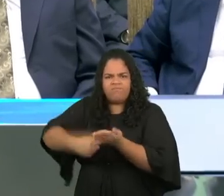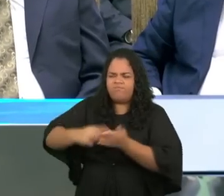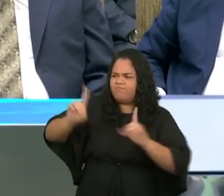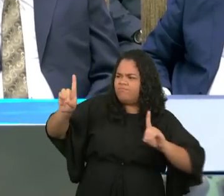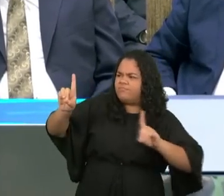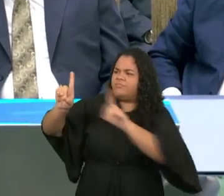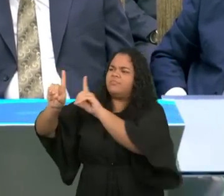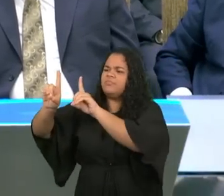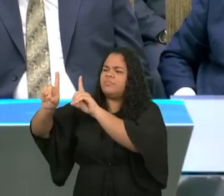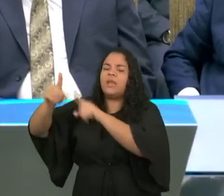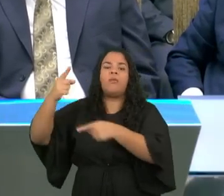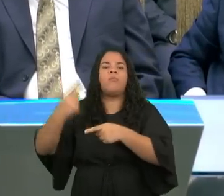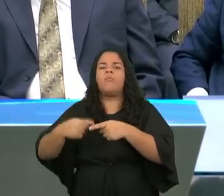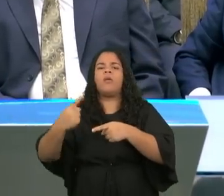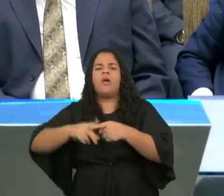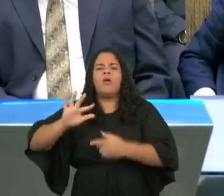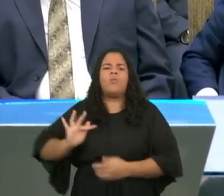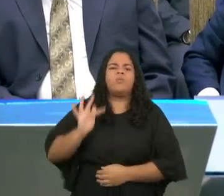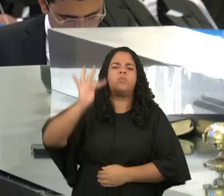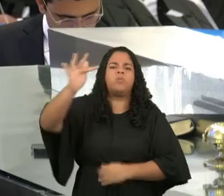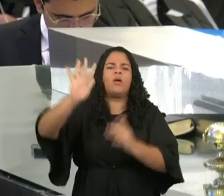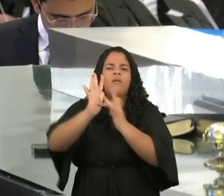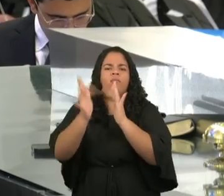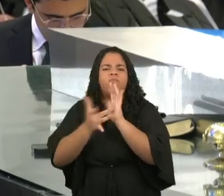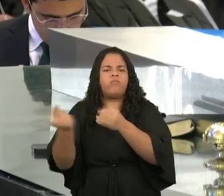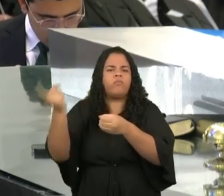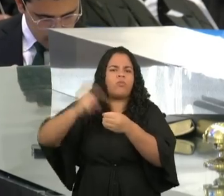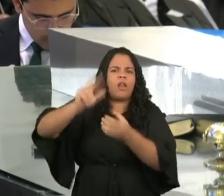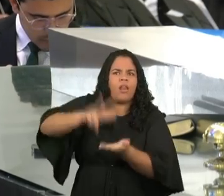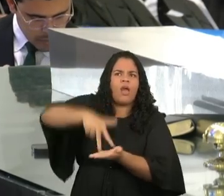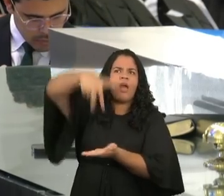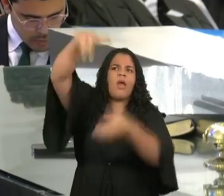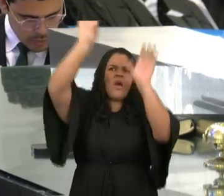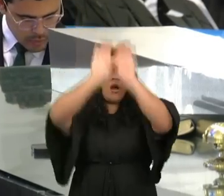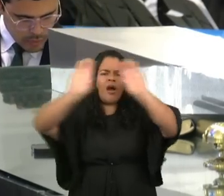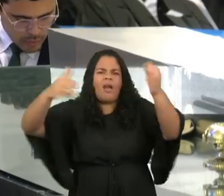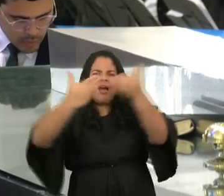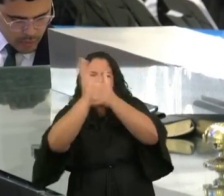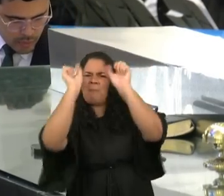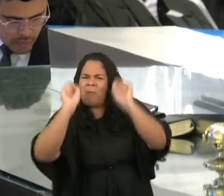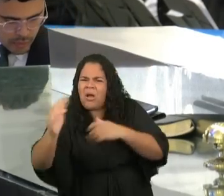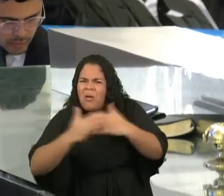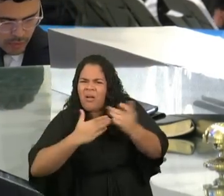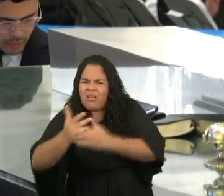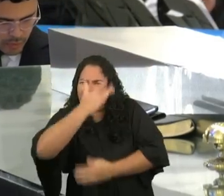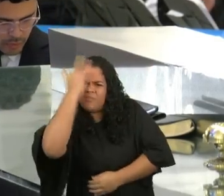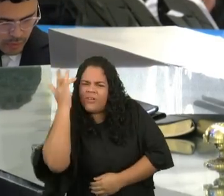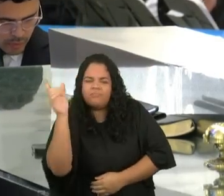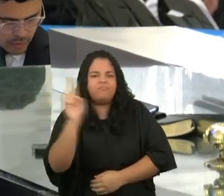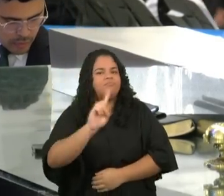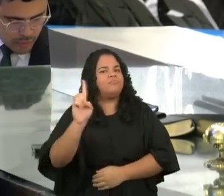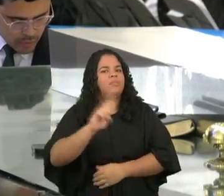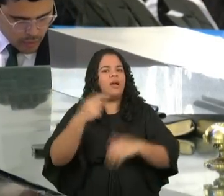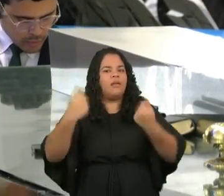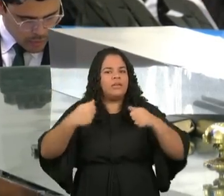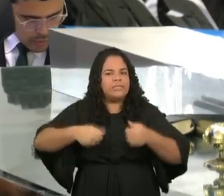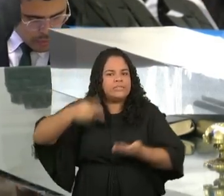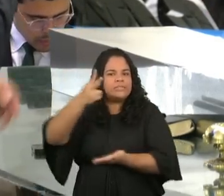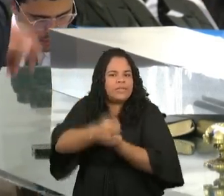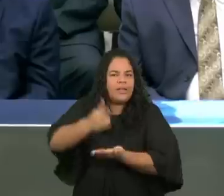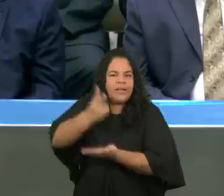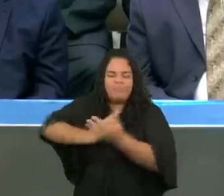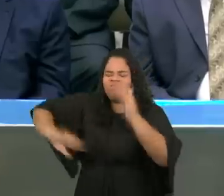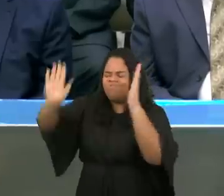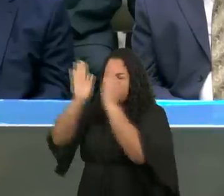subir com vestes brancas é quem tem compromisso com Deus, com santidade e com a oração. Só